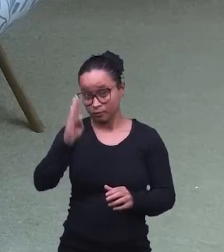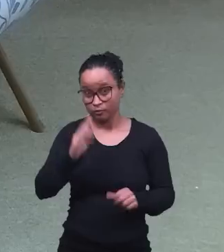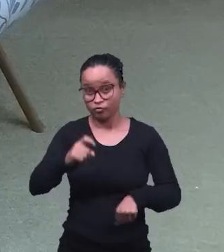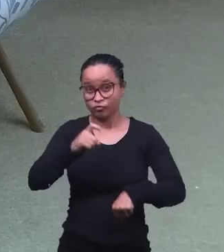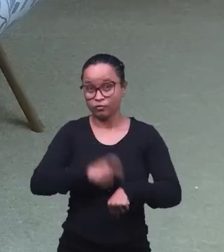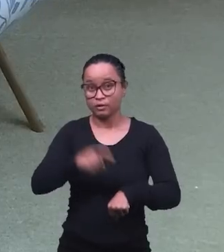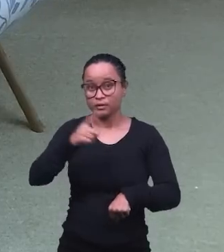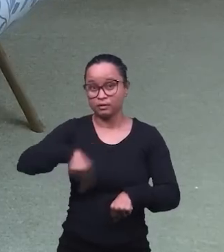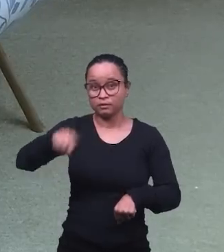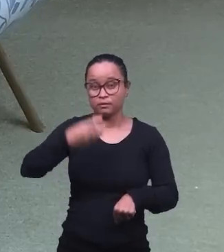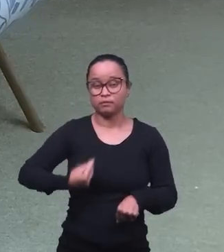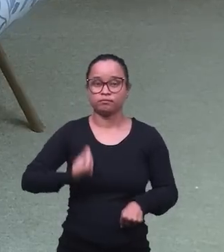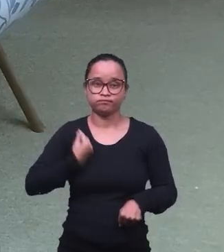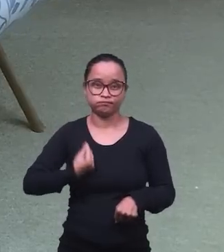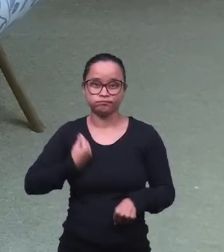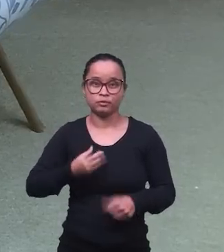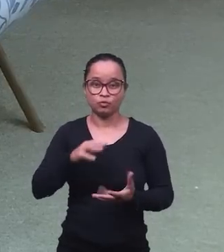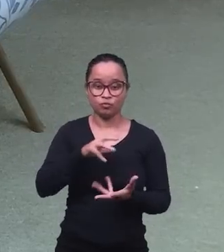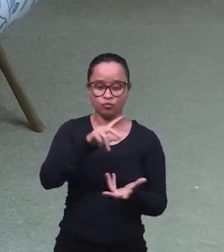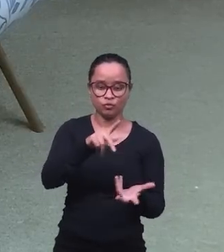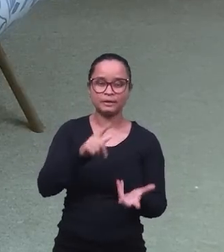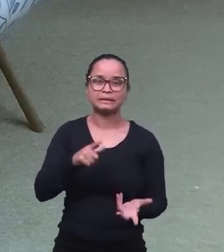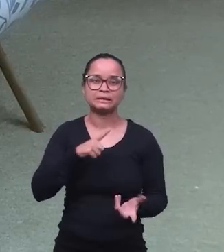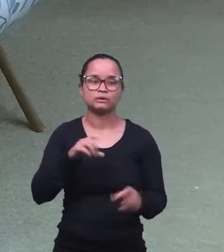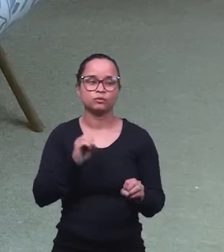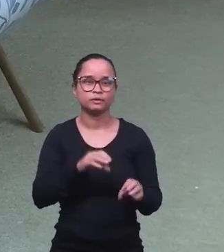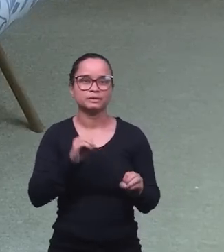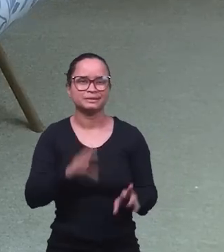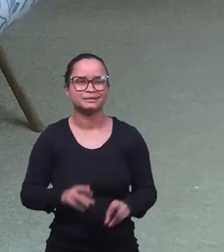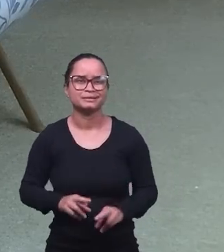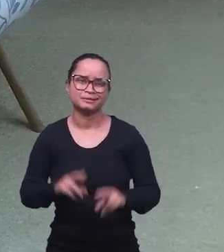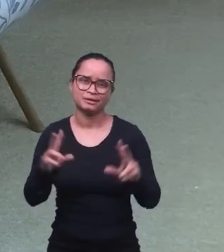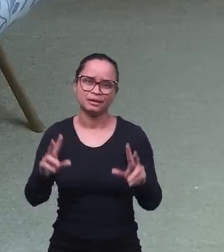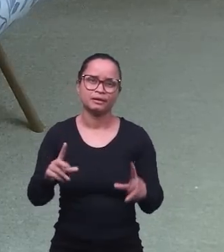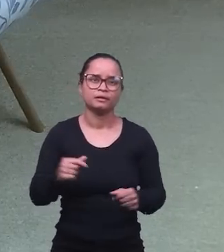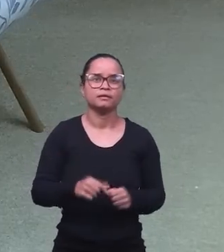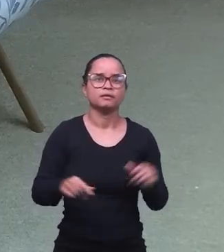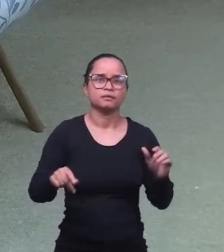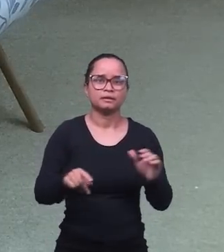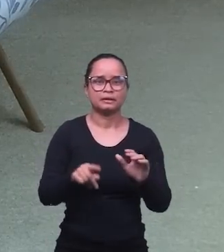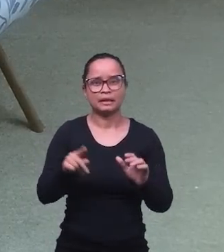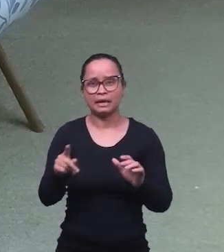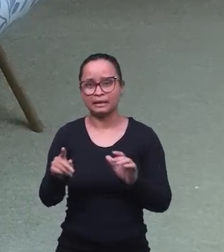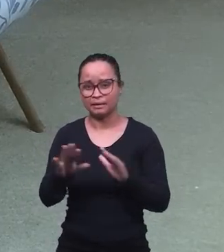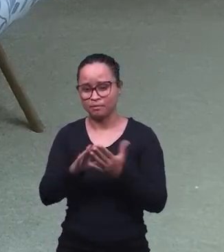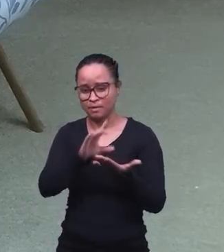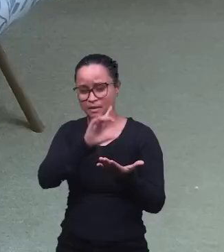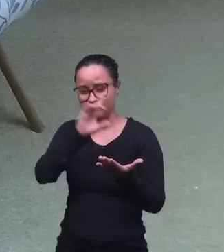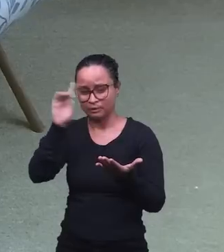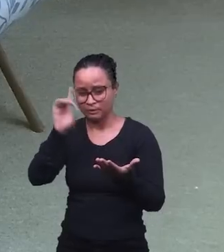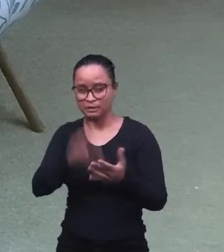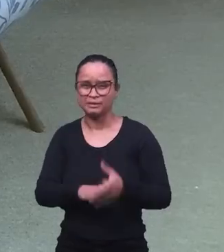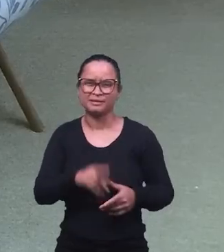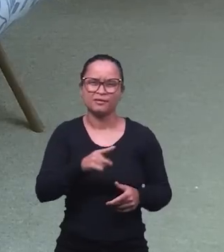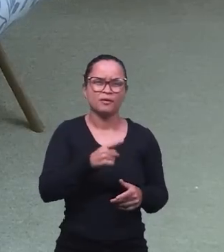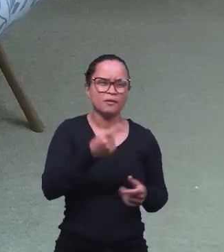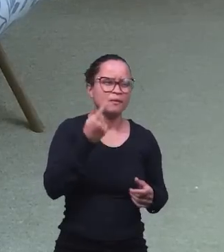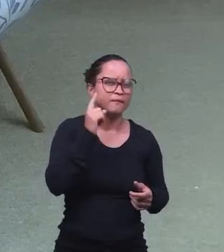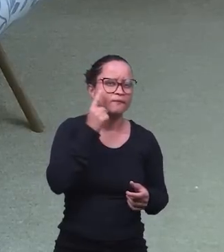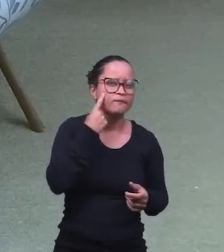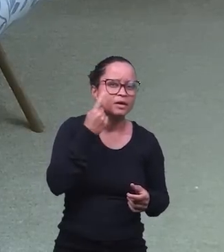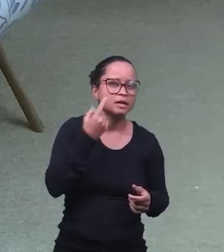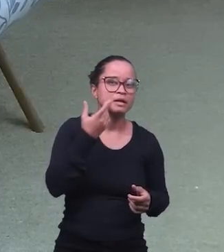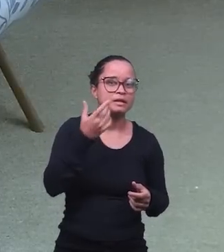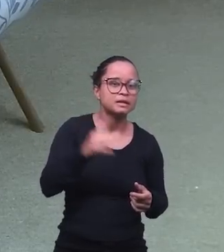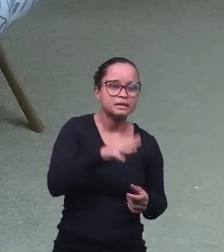nesse momento que nós estamos vivendo, né? Onde o mundo tem um ensino totalmente deturpado da palavra do Senhor. A gente vê as nossas crianças cada